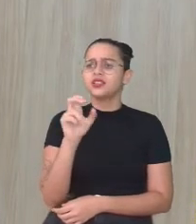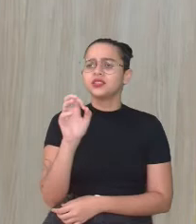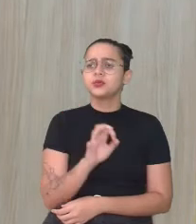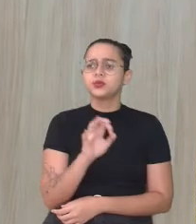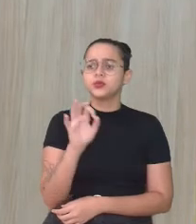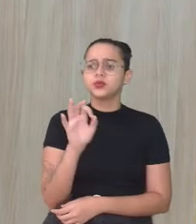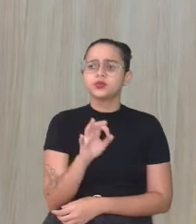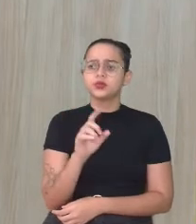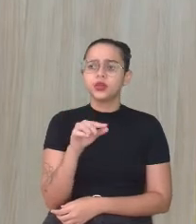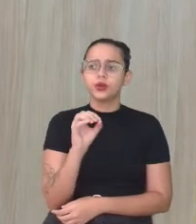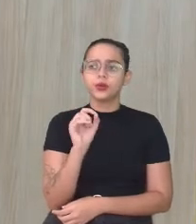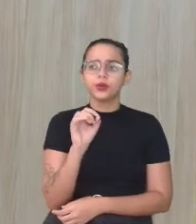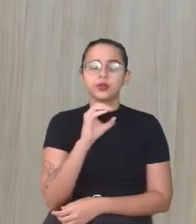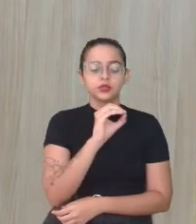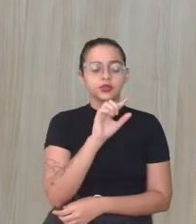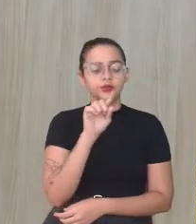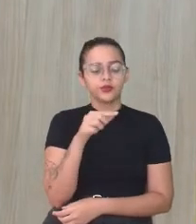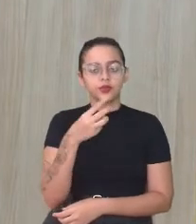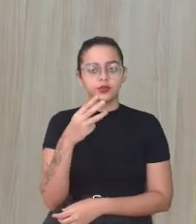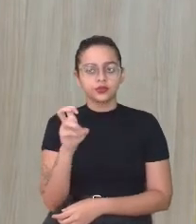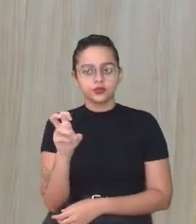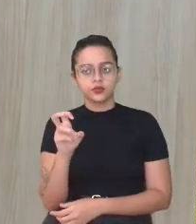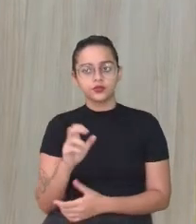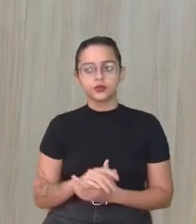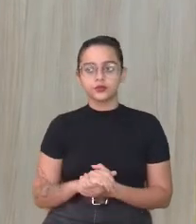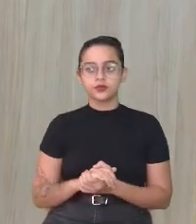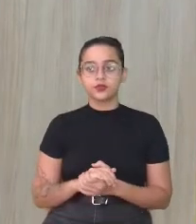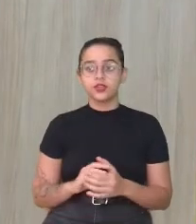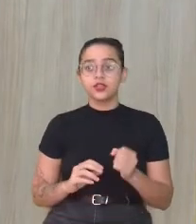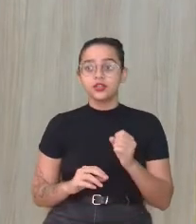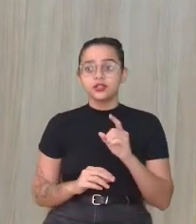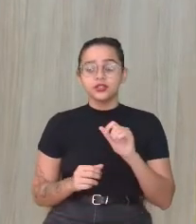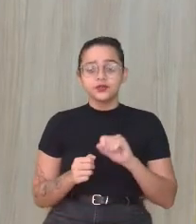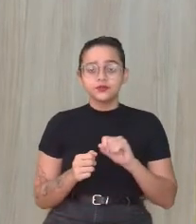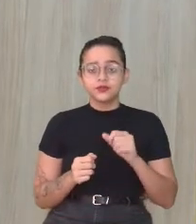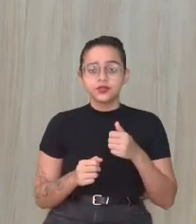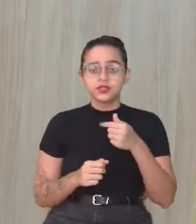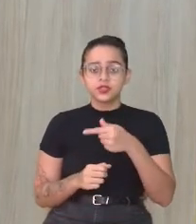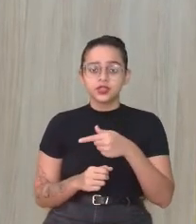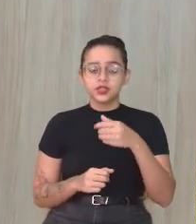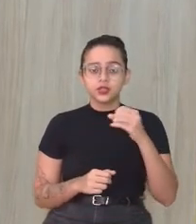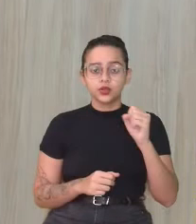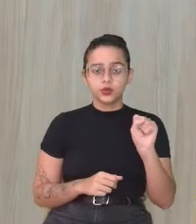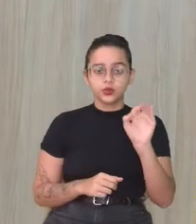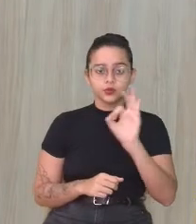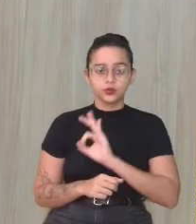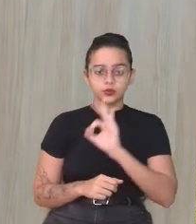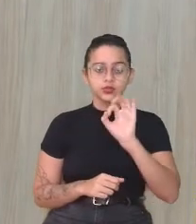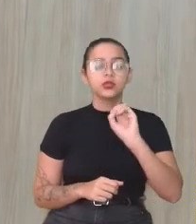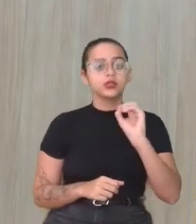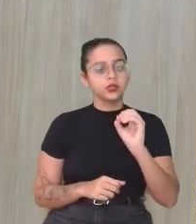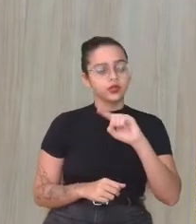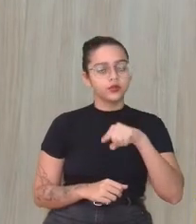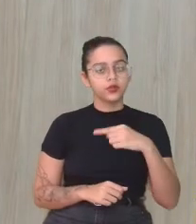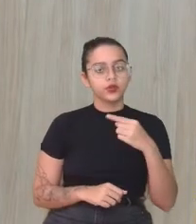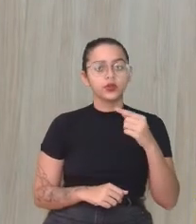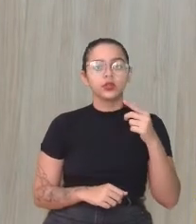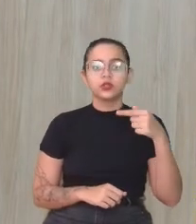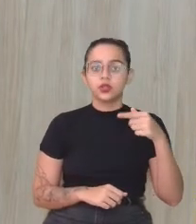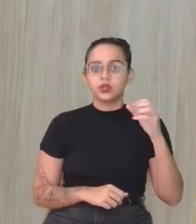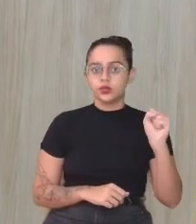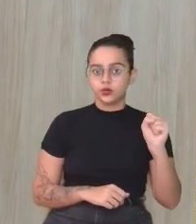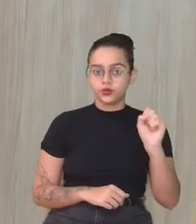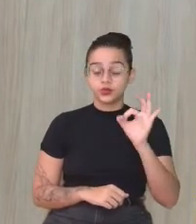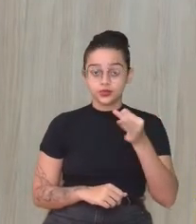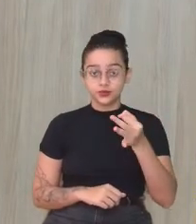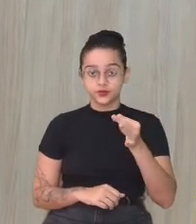35%, seria 0,35. Se fosse 78%, seria 0,78, tá